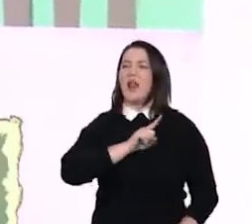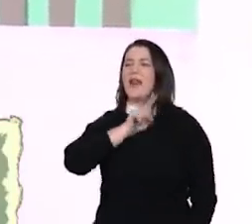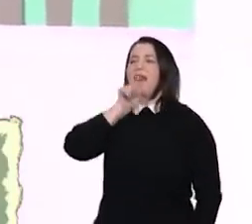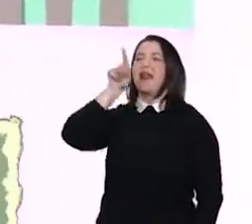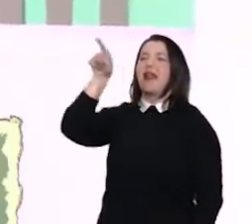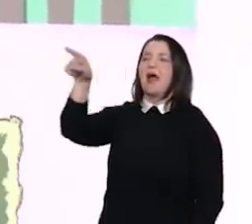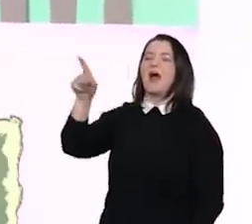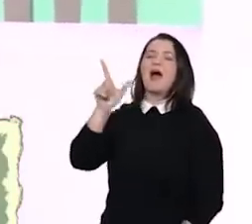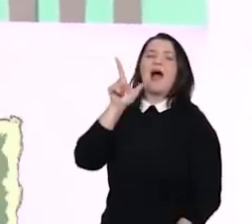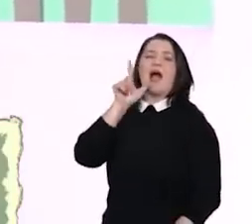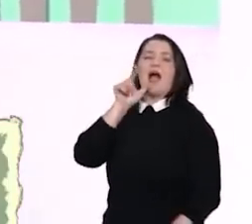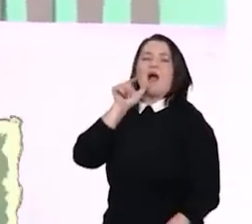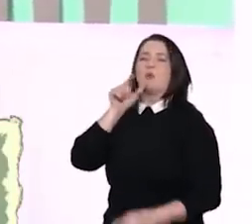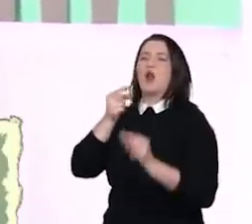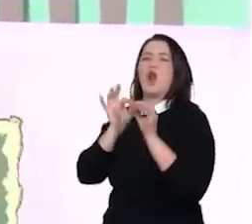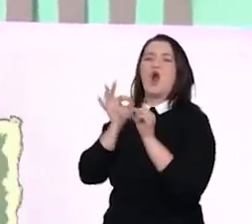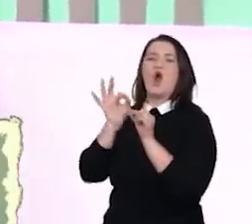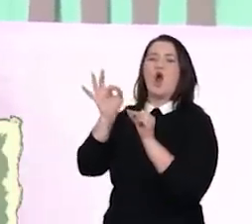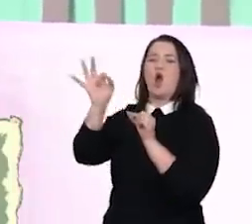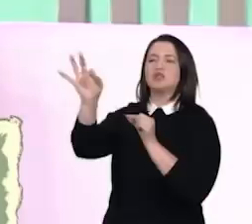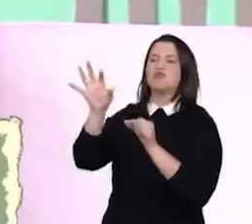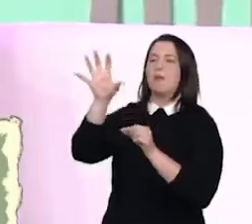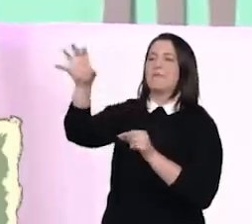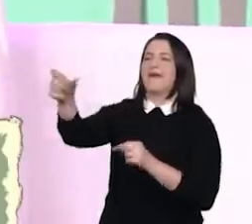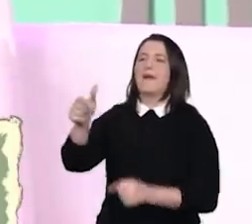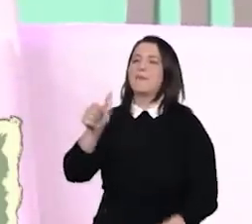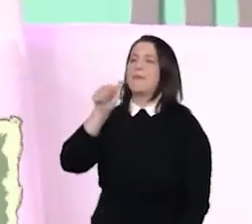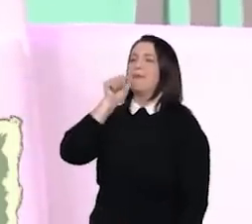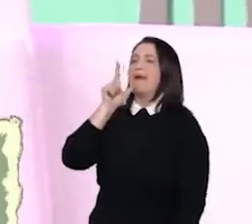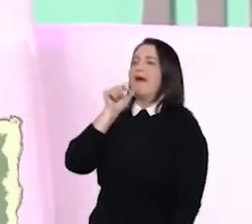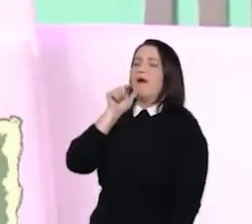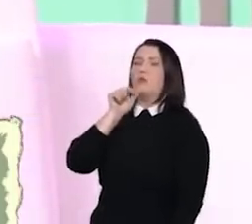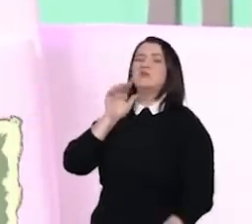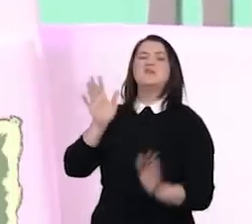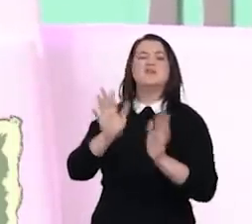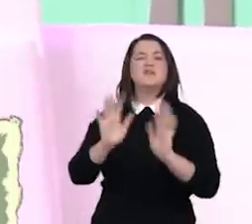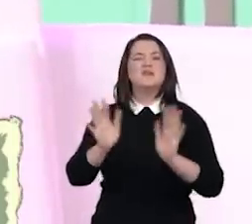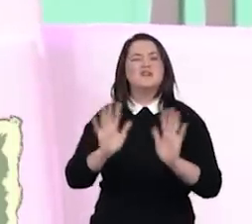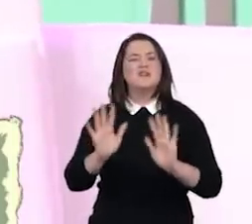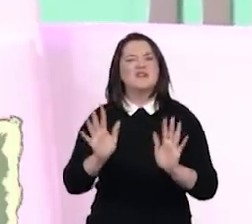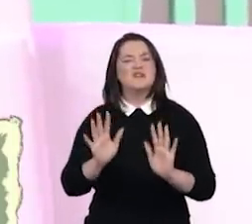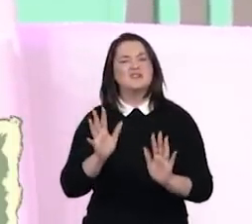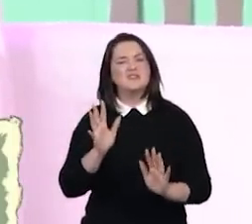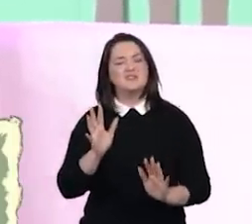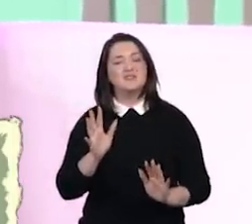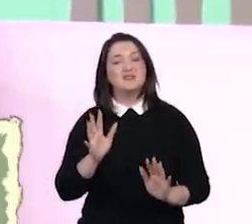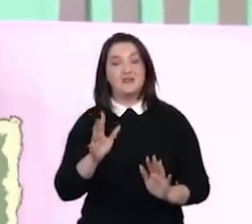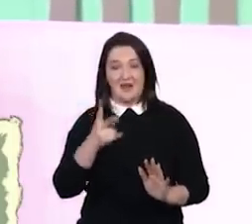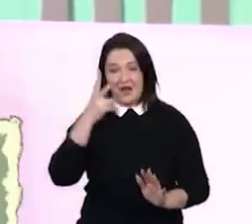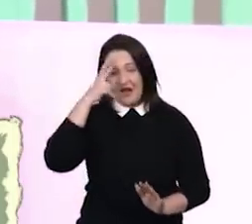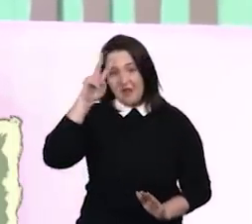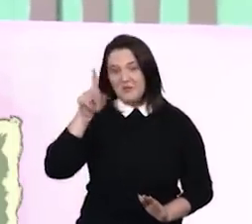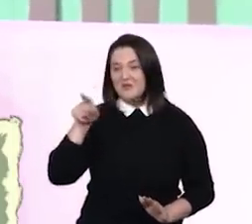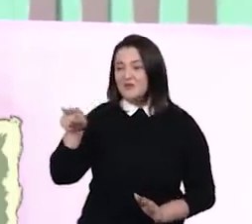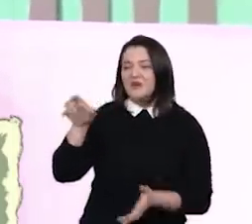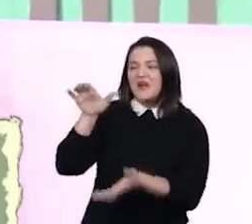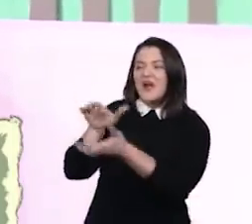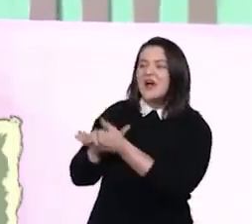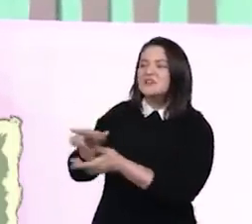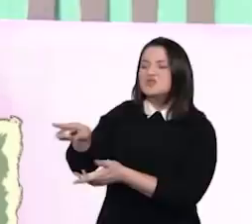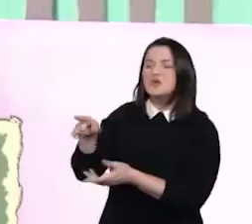do gelo do Himalaia. Não é isso. Lembre o que te levou a casar com essa pessoa que está ao seu